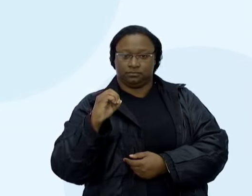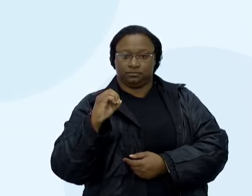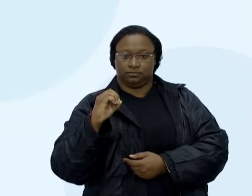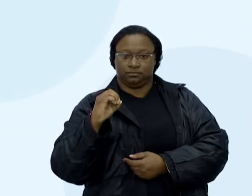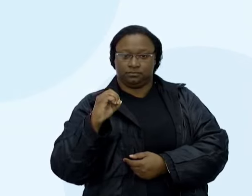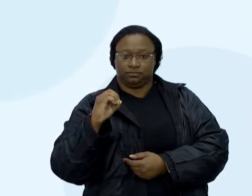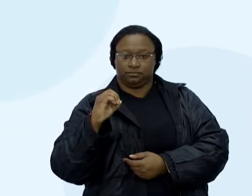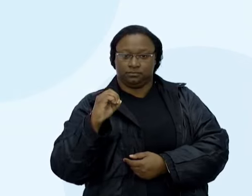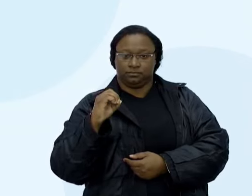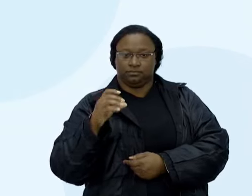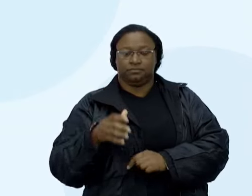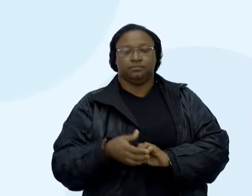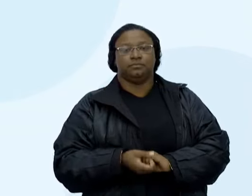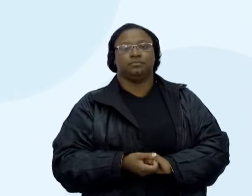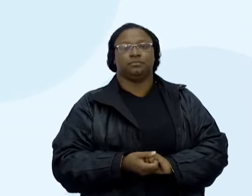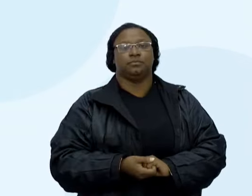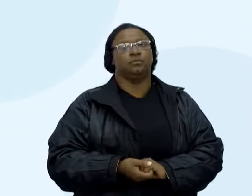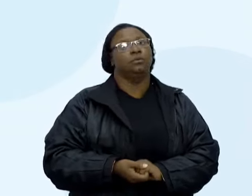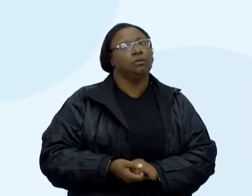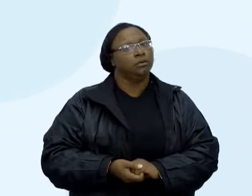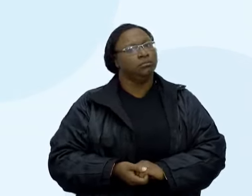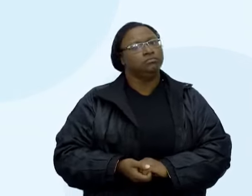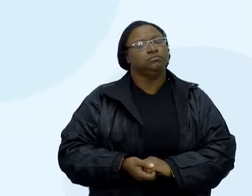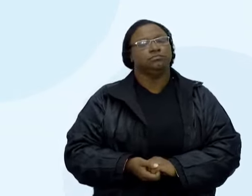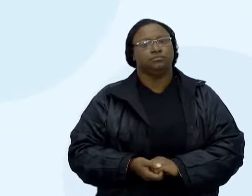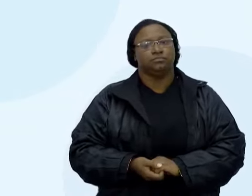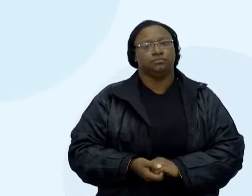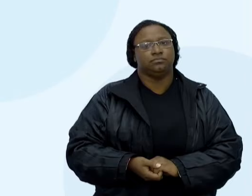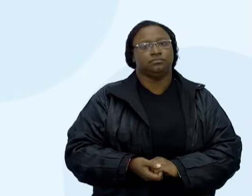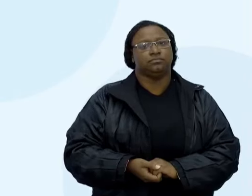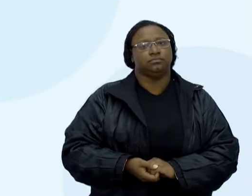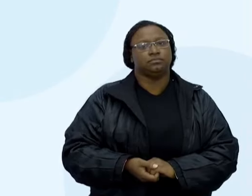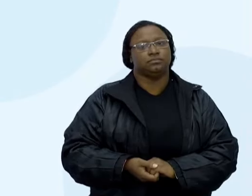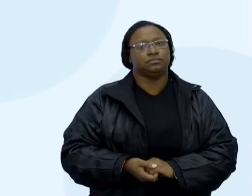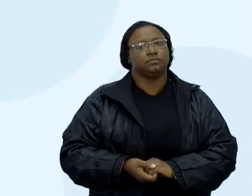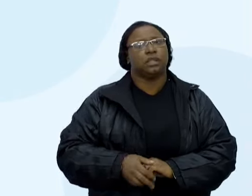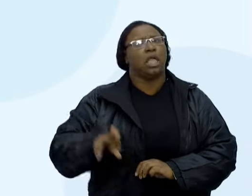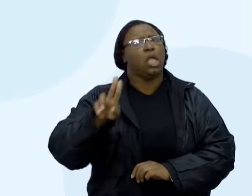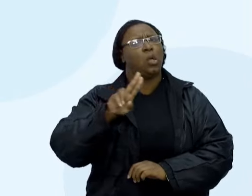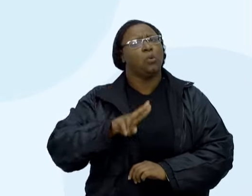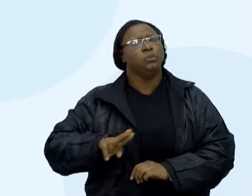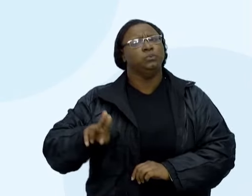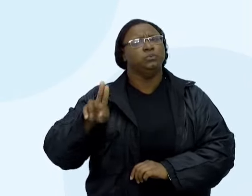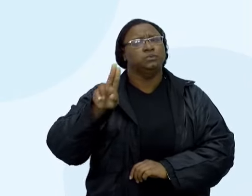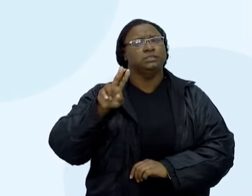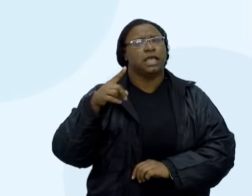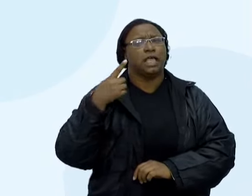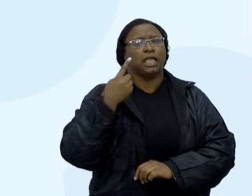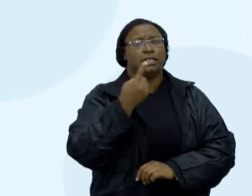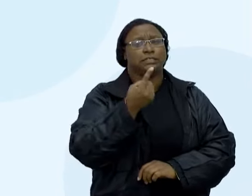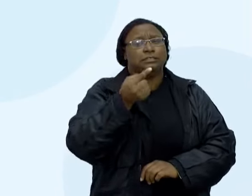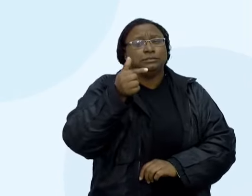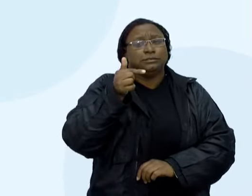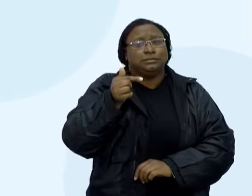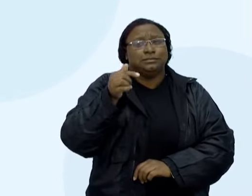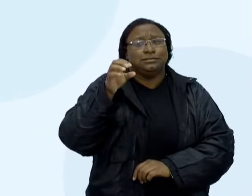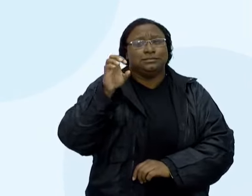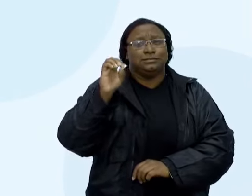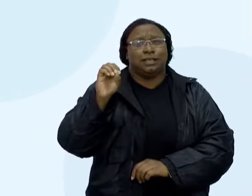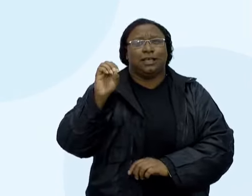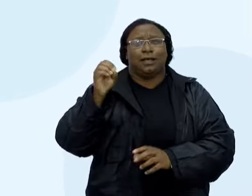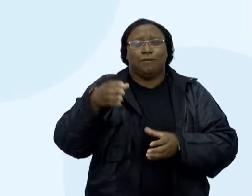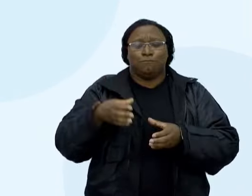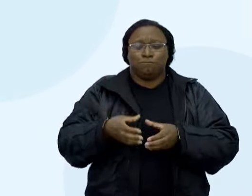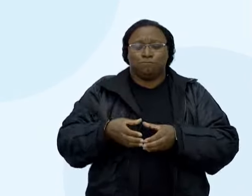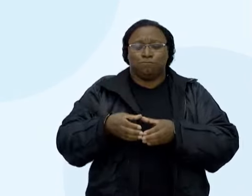Aí já dá para a gente chegar aqui, puxa, mas aí eu vou ter que usar 170 garrafas. E aí é que a